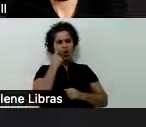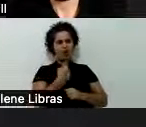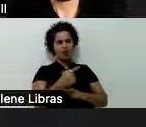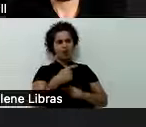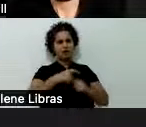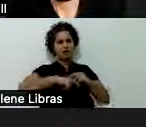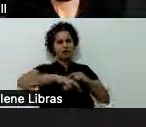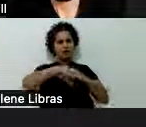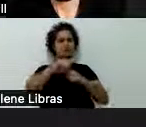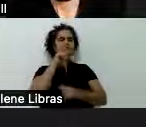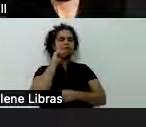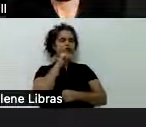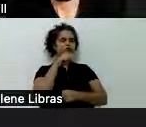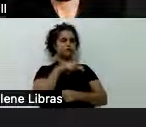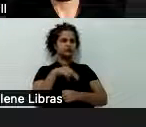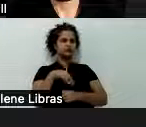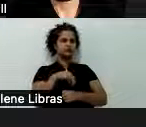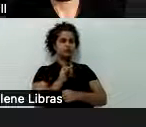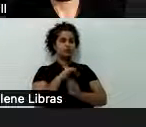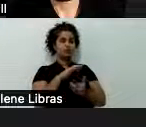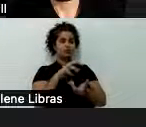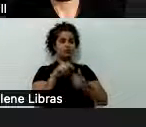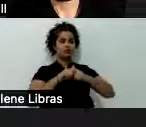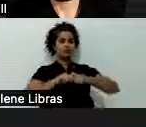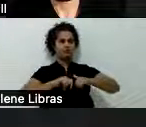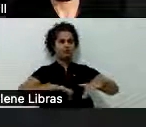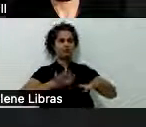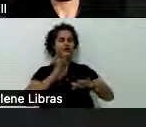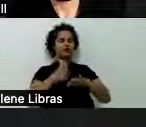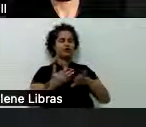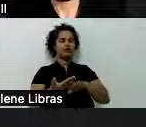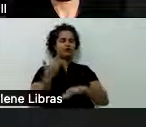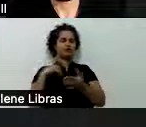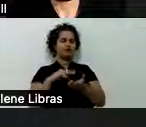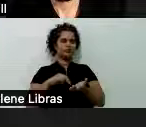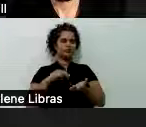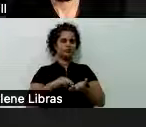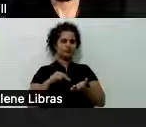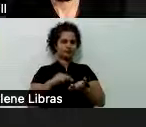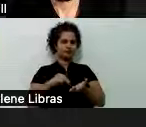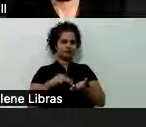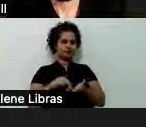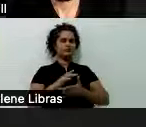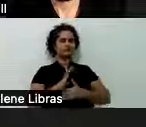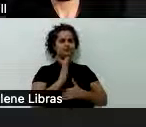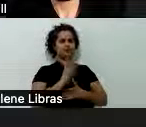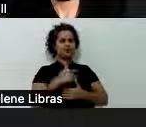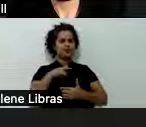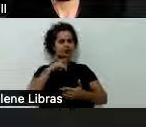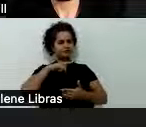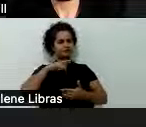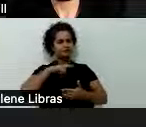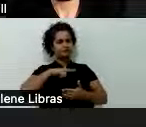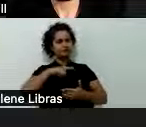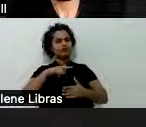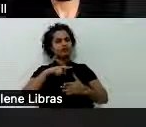transcendência mundial. Ela já era uma metodologia que já tinha resultado em algumas